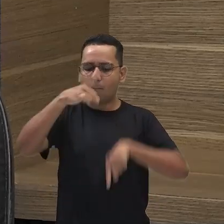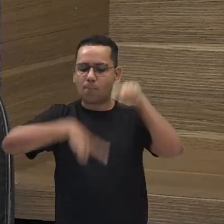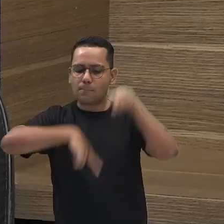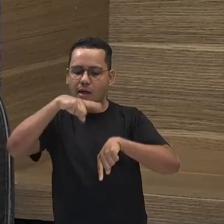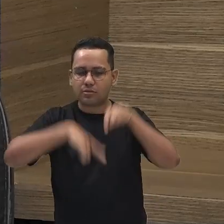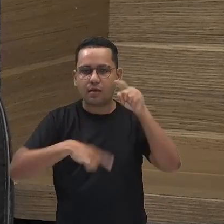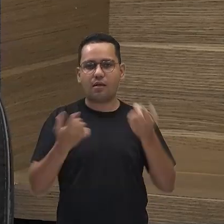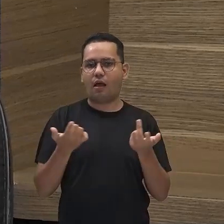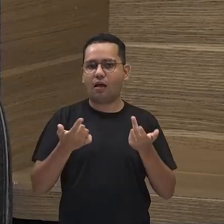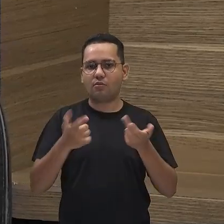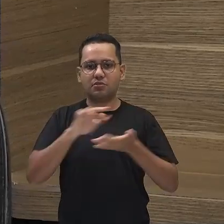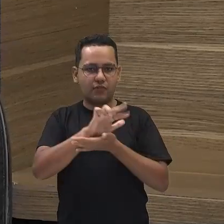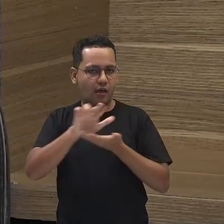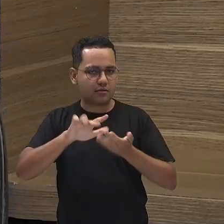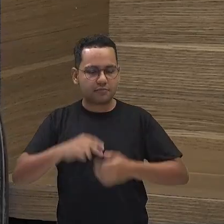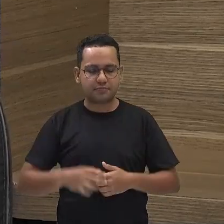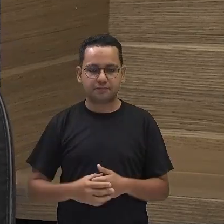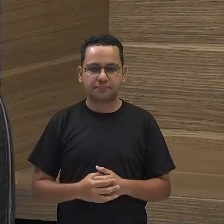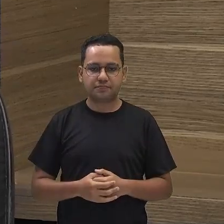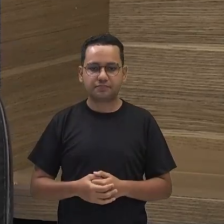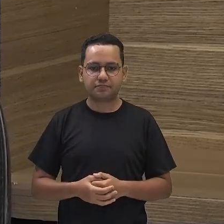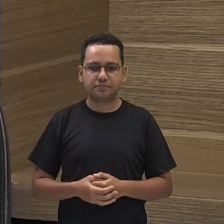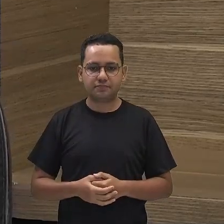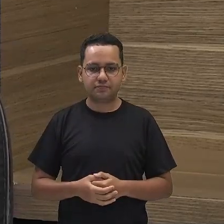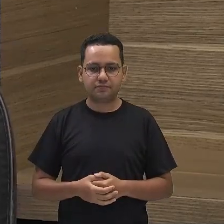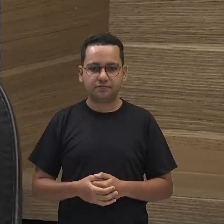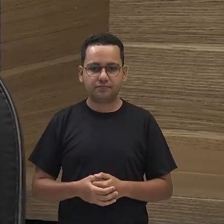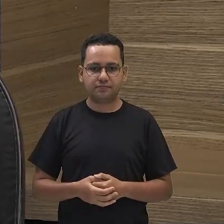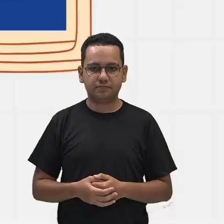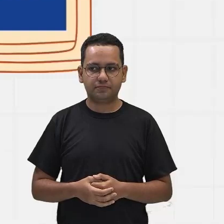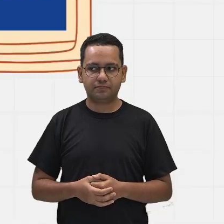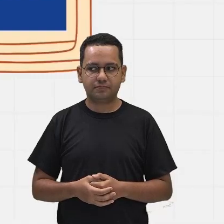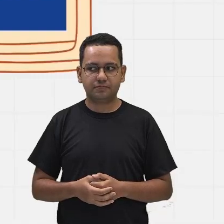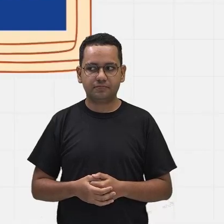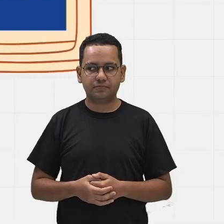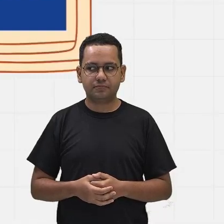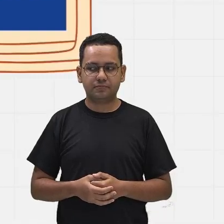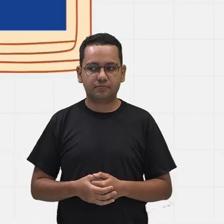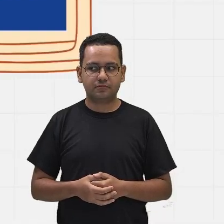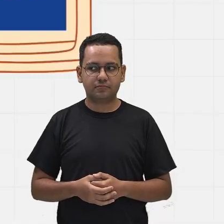periféricos, beleza? Vamos lá então.